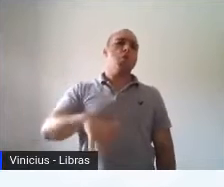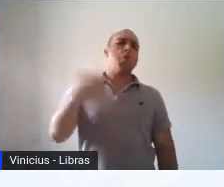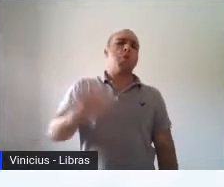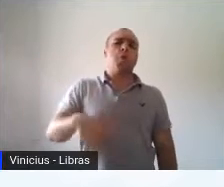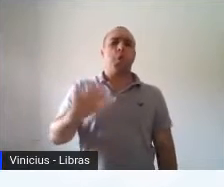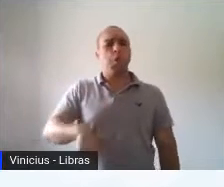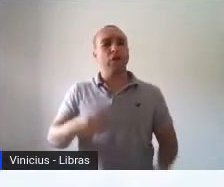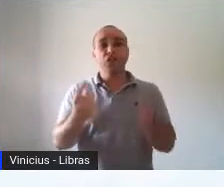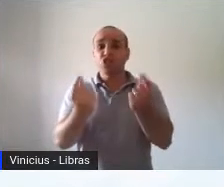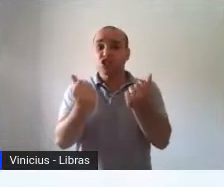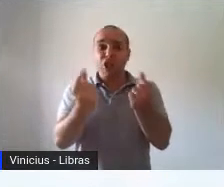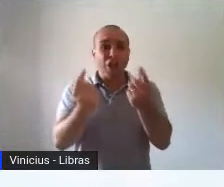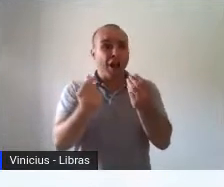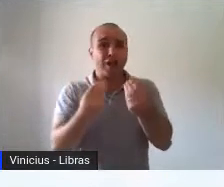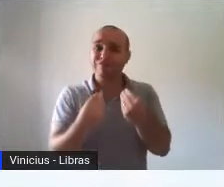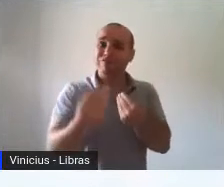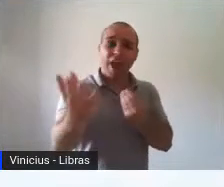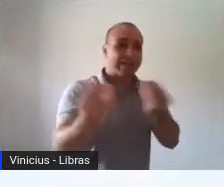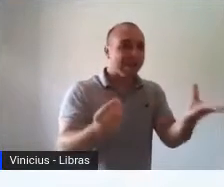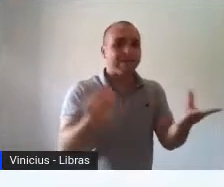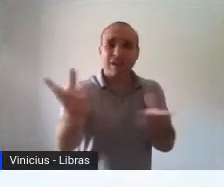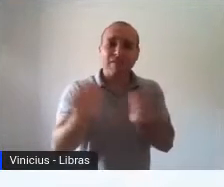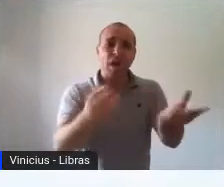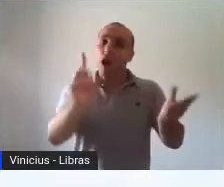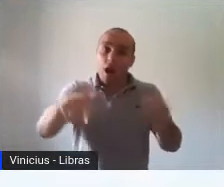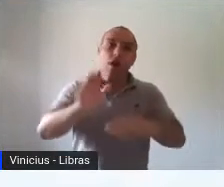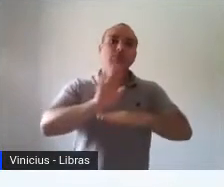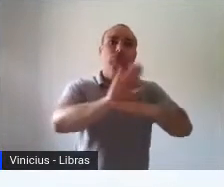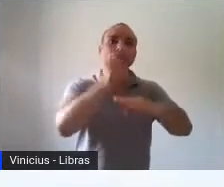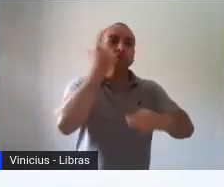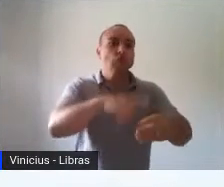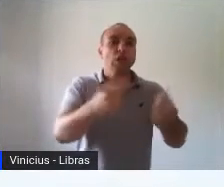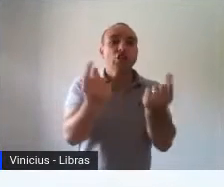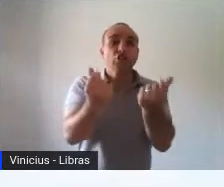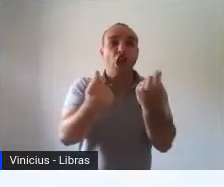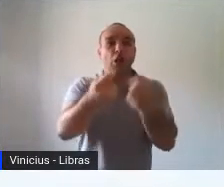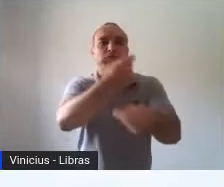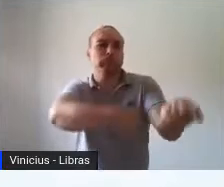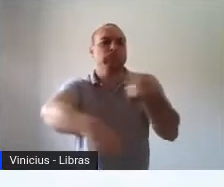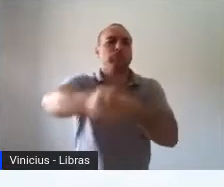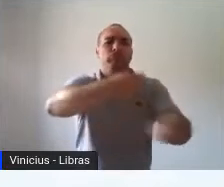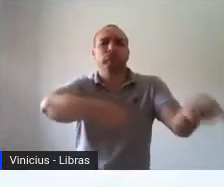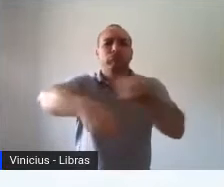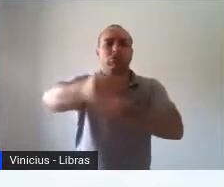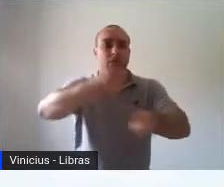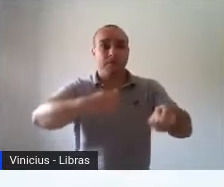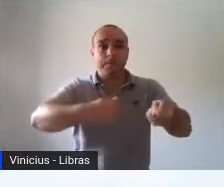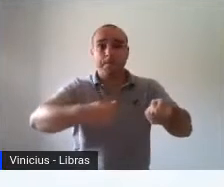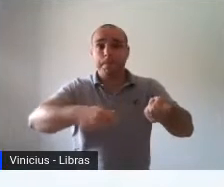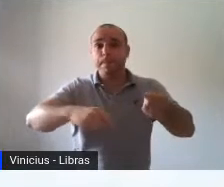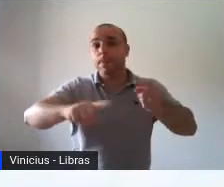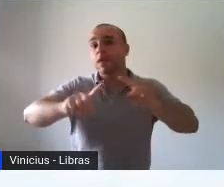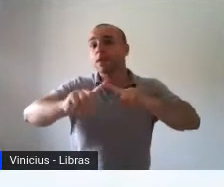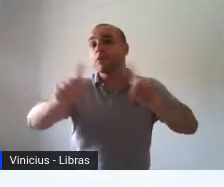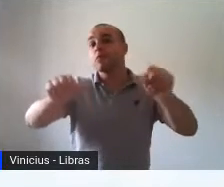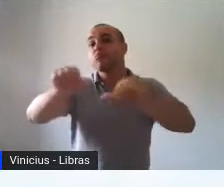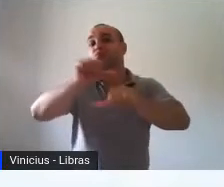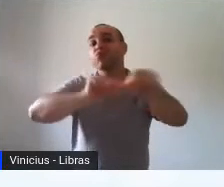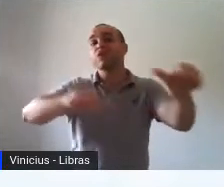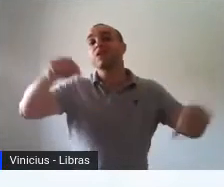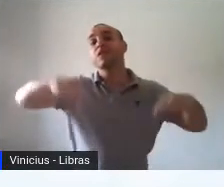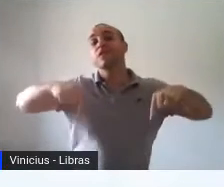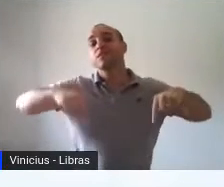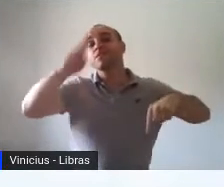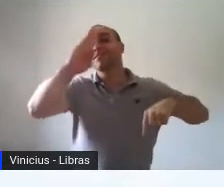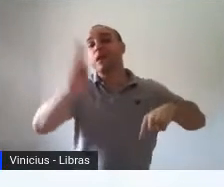de educação, quer congelar o salário dos servidores públicos, quer flexibilizar a demissão dos servidores públicos, quer fazer uma